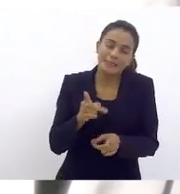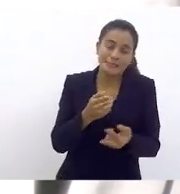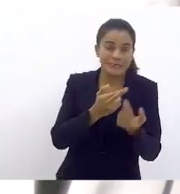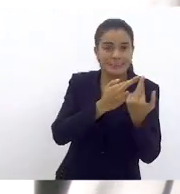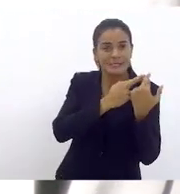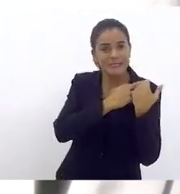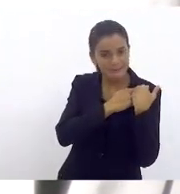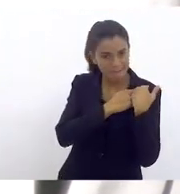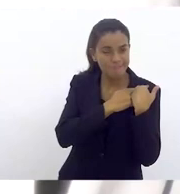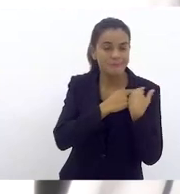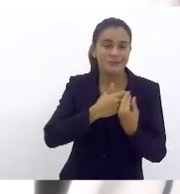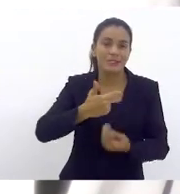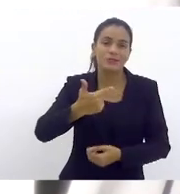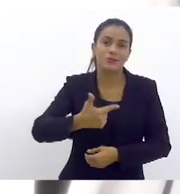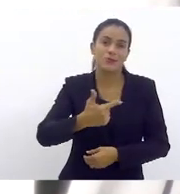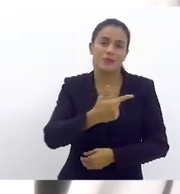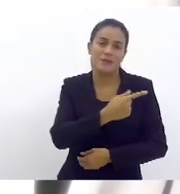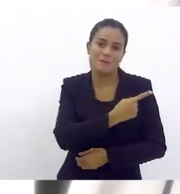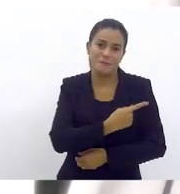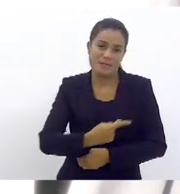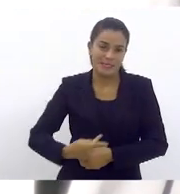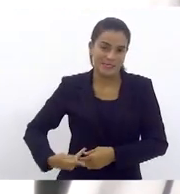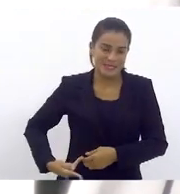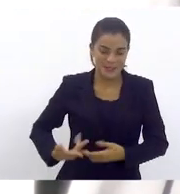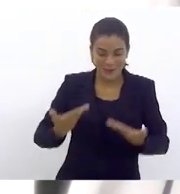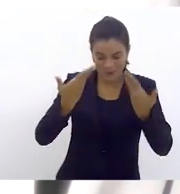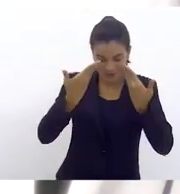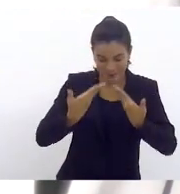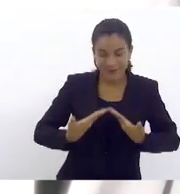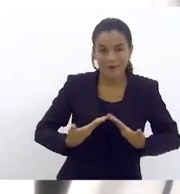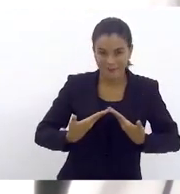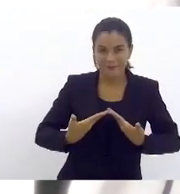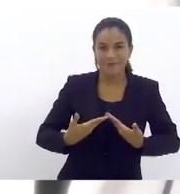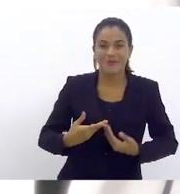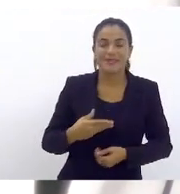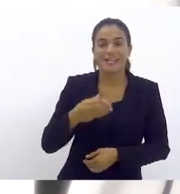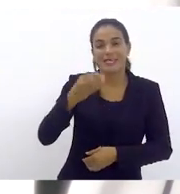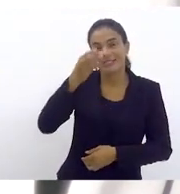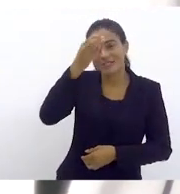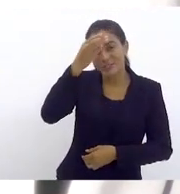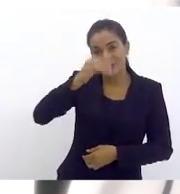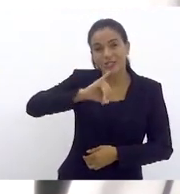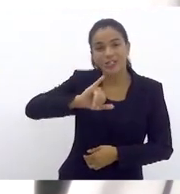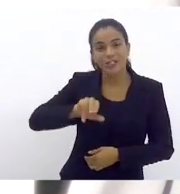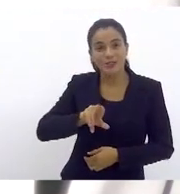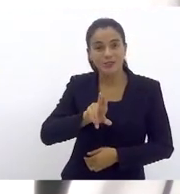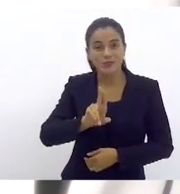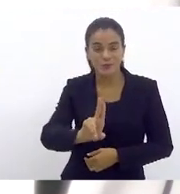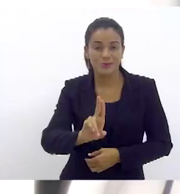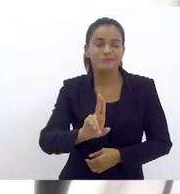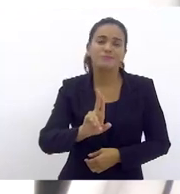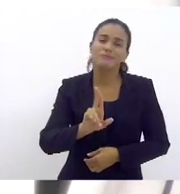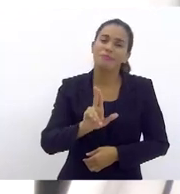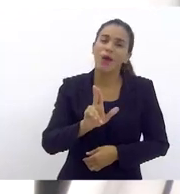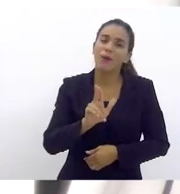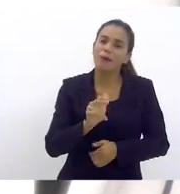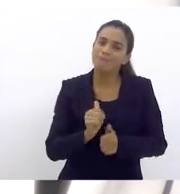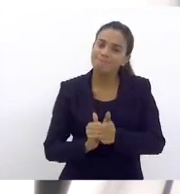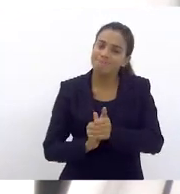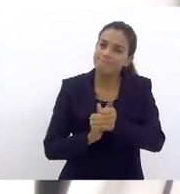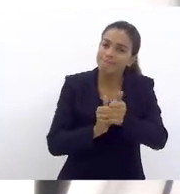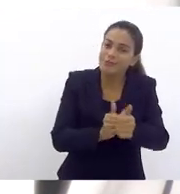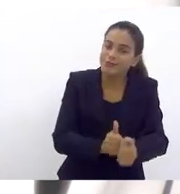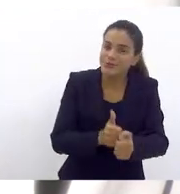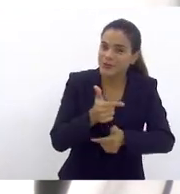da segunda vice-presidente que é a que vos fala deputada tia Ju para conduzir os trabalhos do fórum